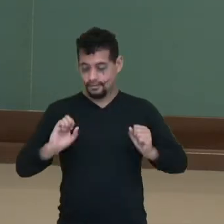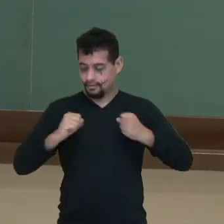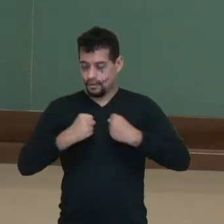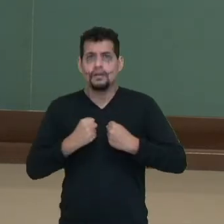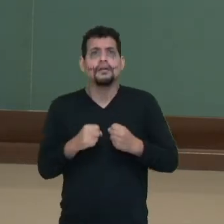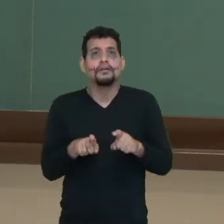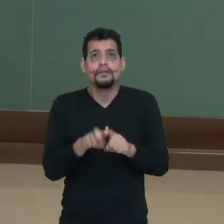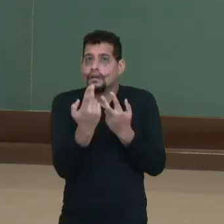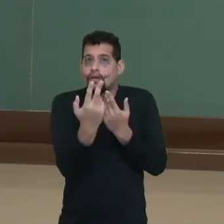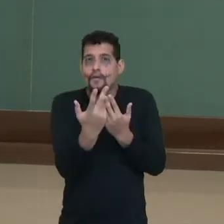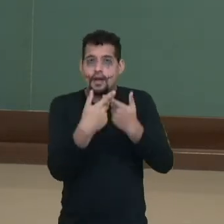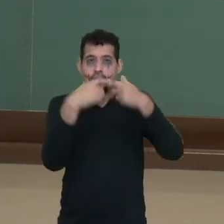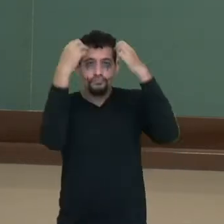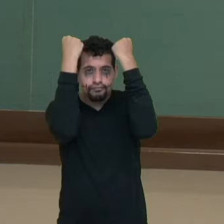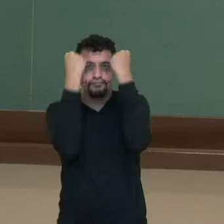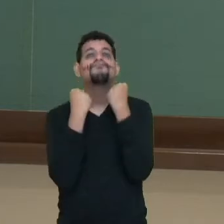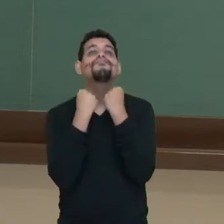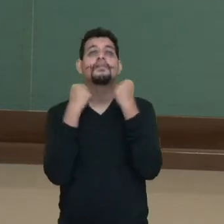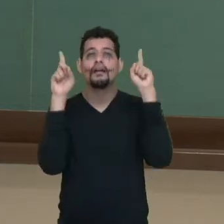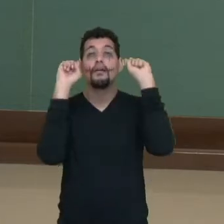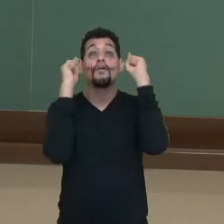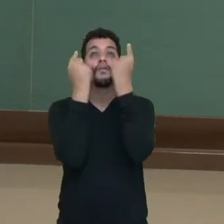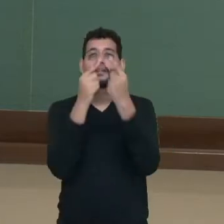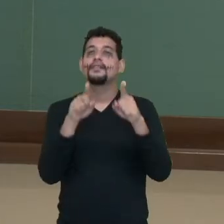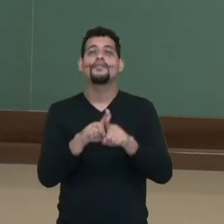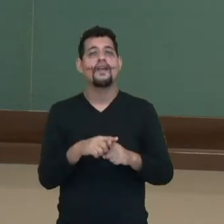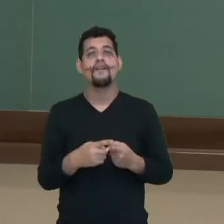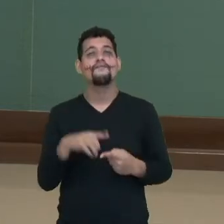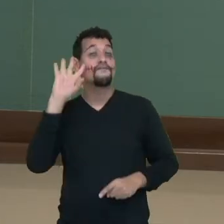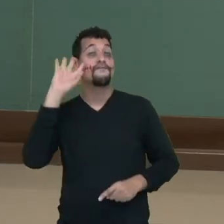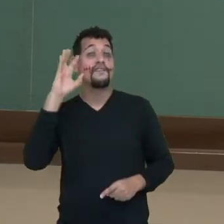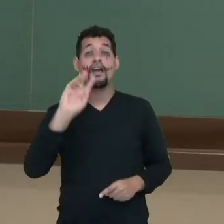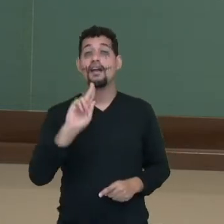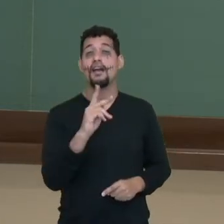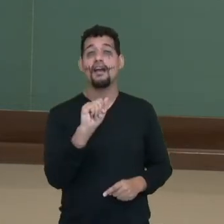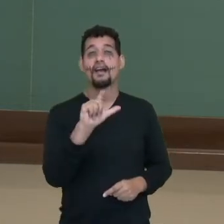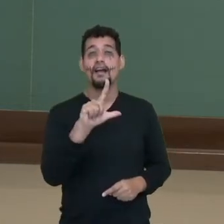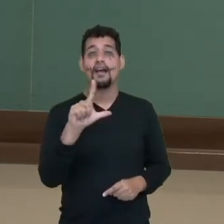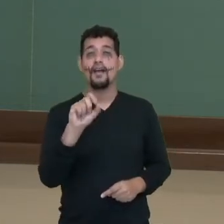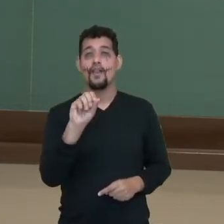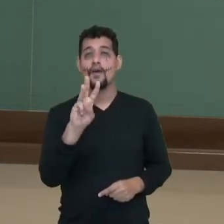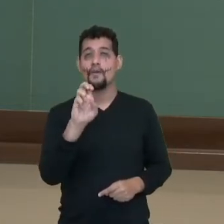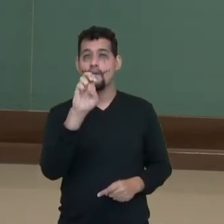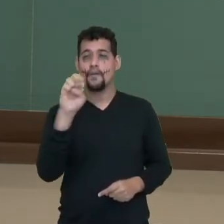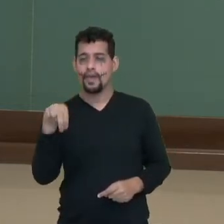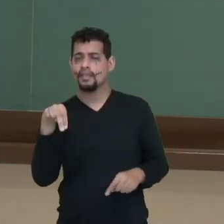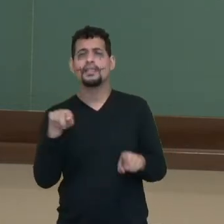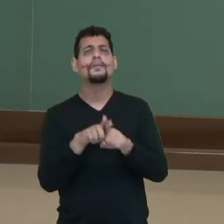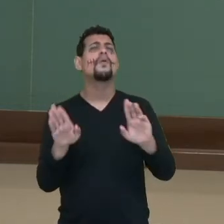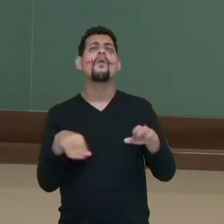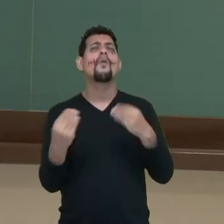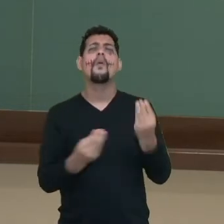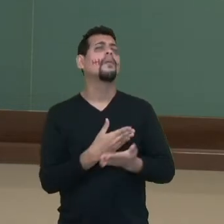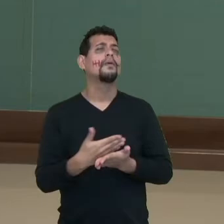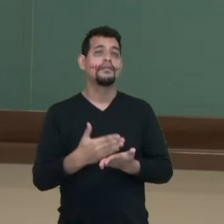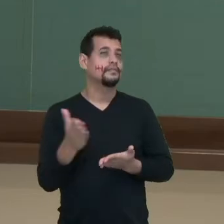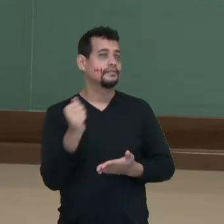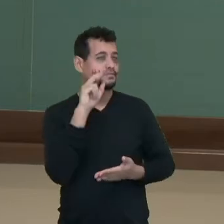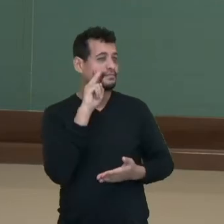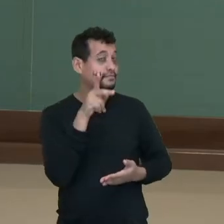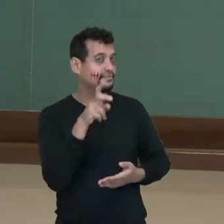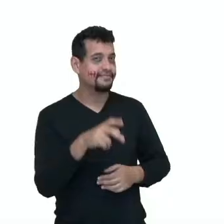Catrina no Dia dos Mortos, até em festa de Halloween. E qual é a origem da Catrina? Vamos a